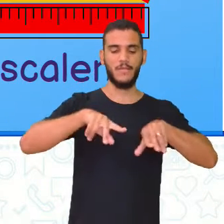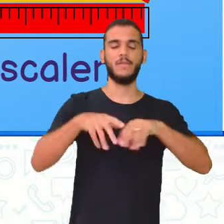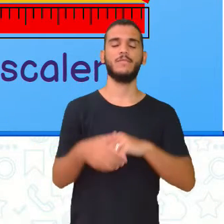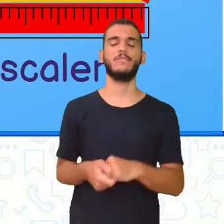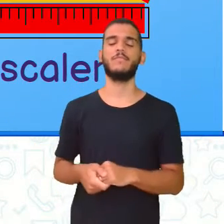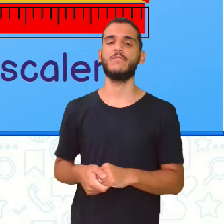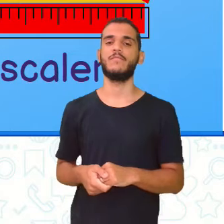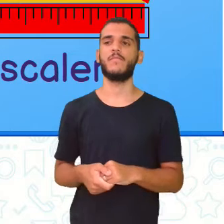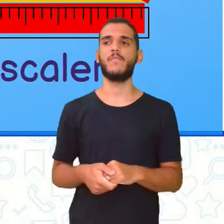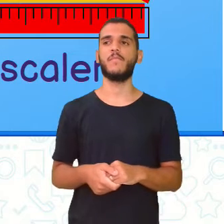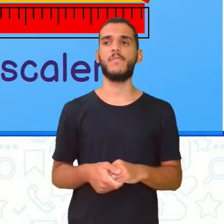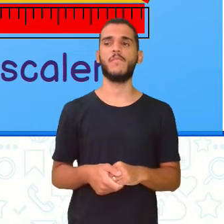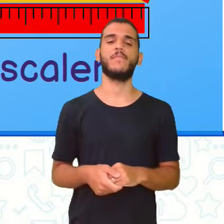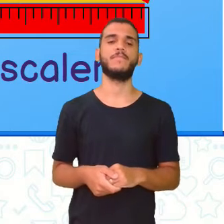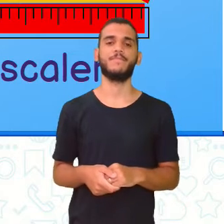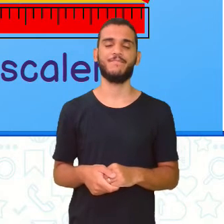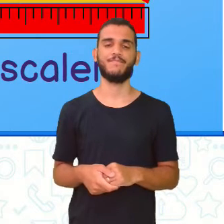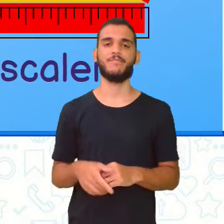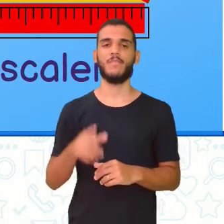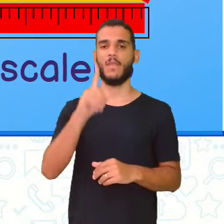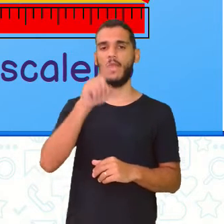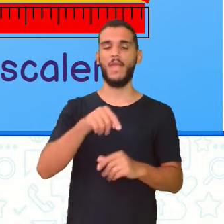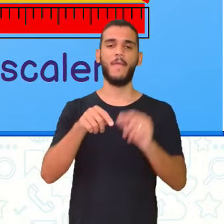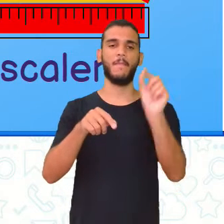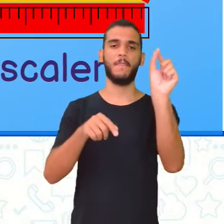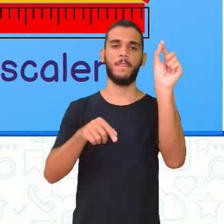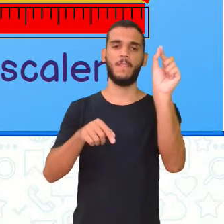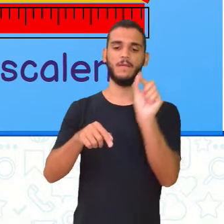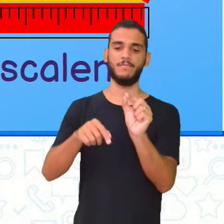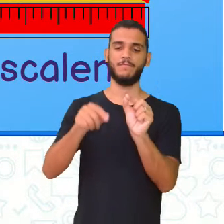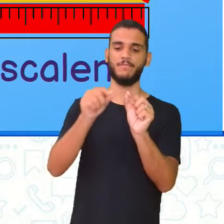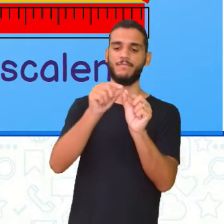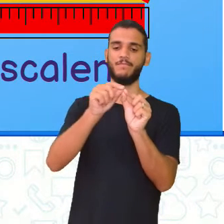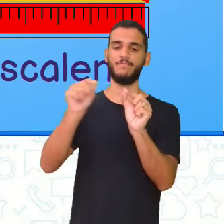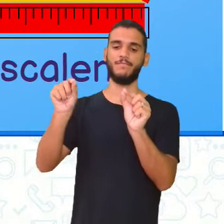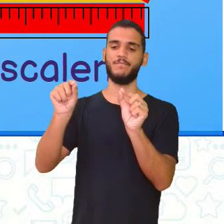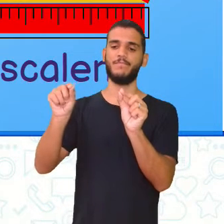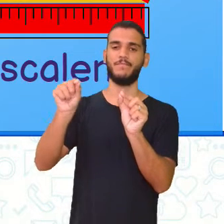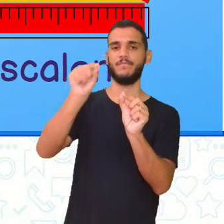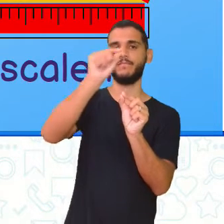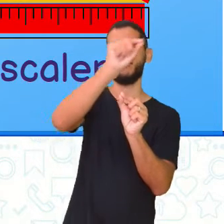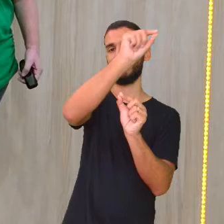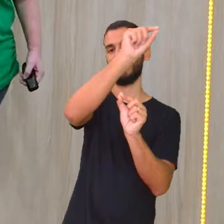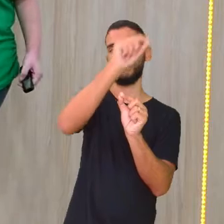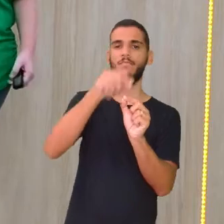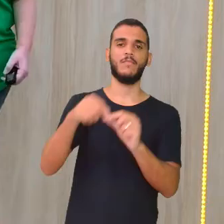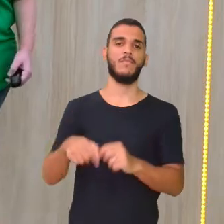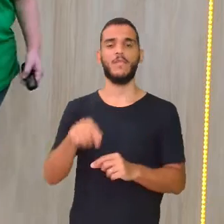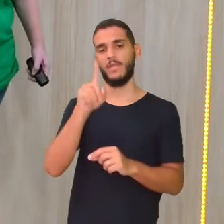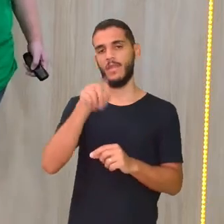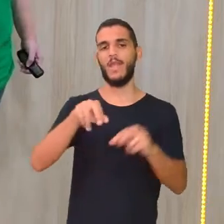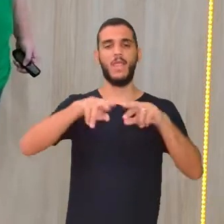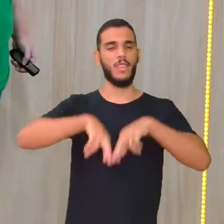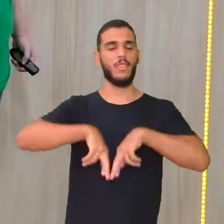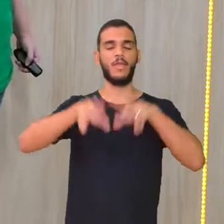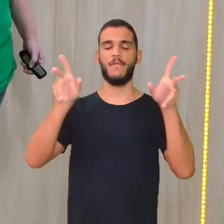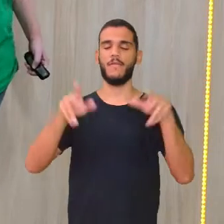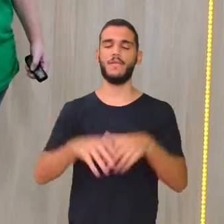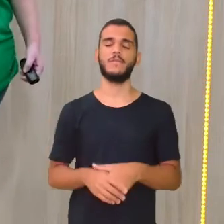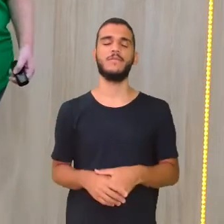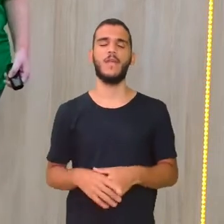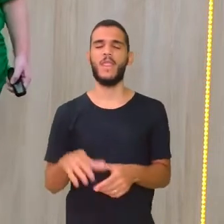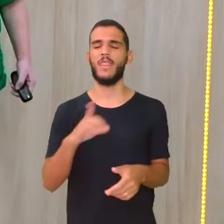faltando. Ou seja, os três lados são diferentes. A gente dá o nome escaleno. Alguma